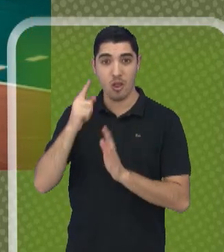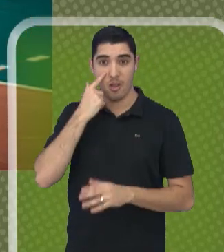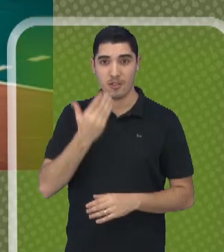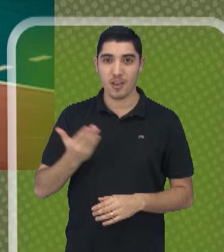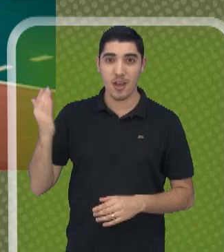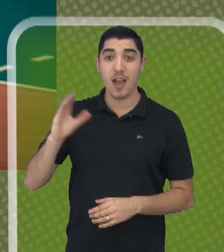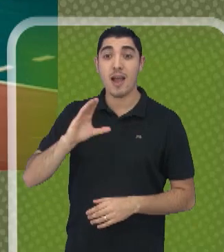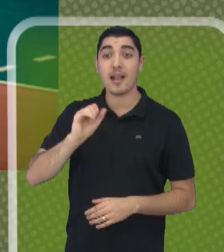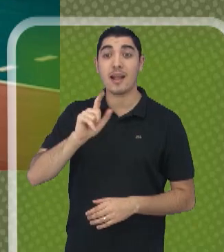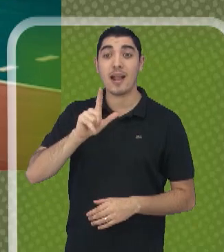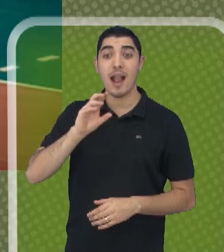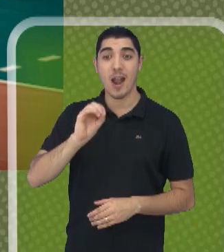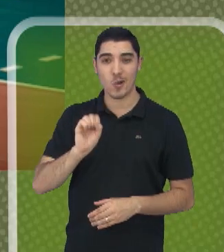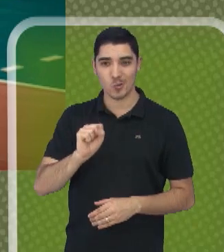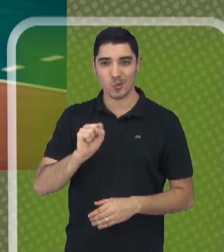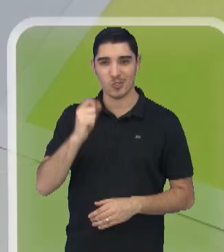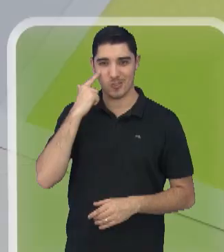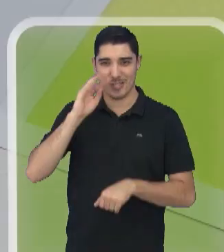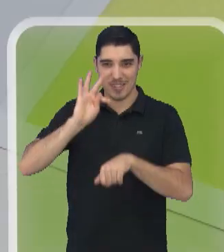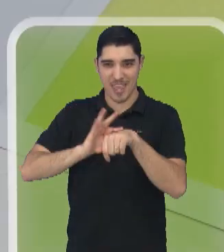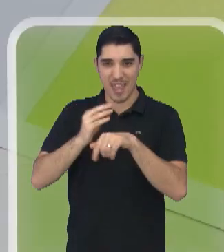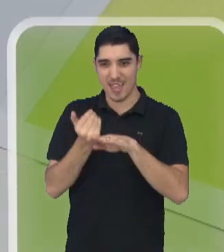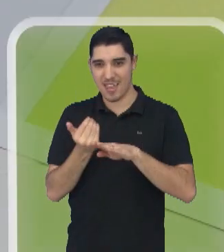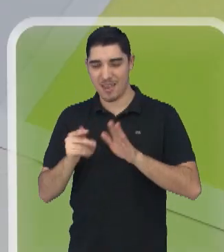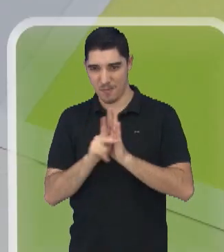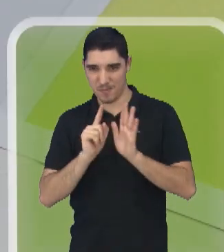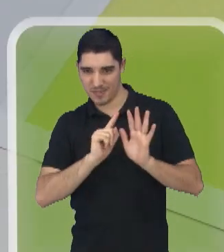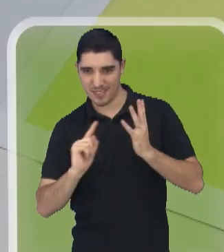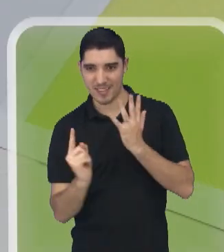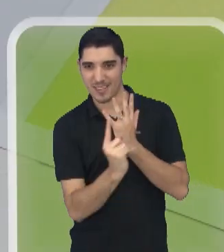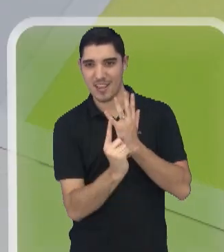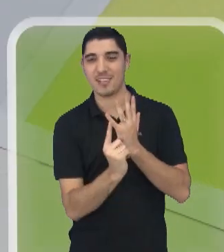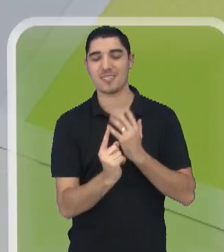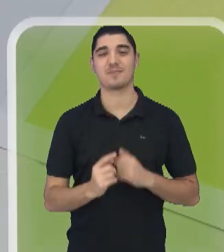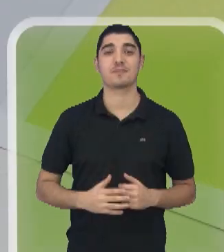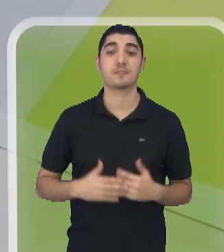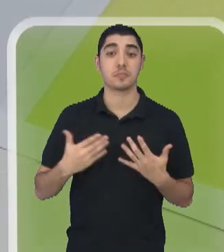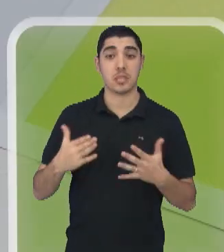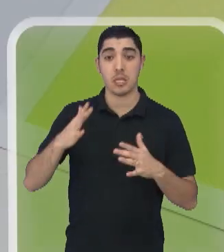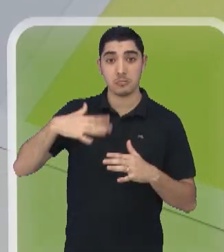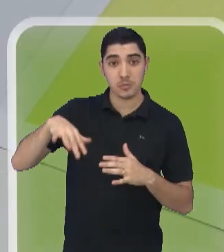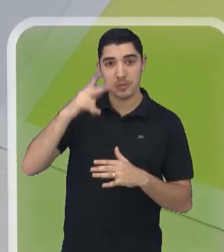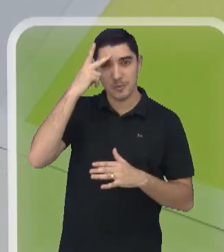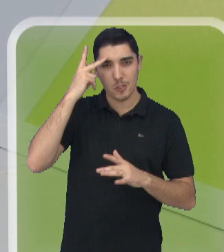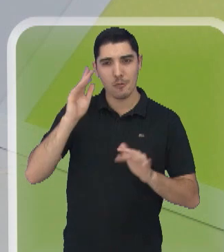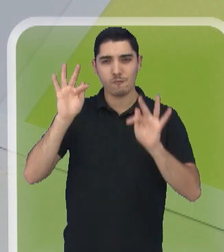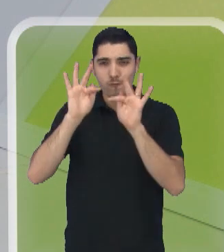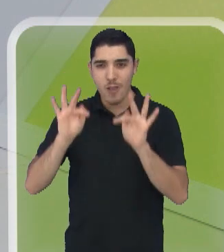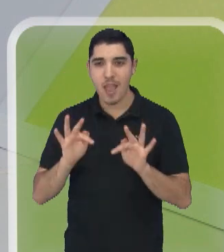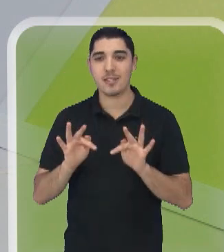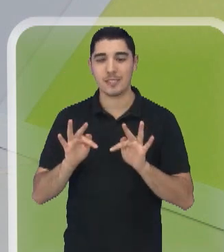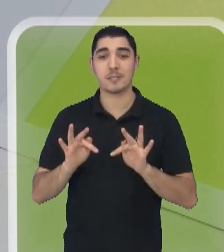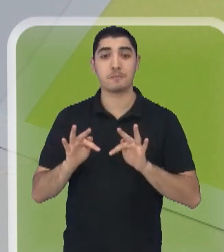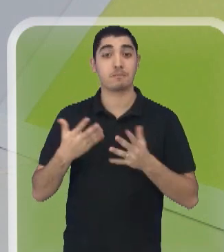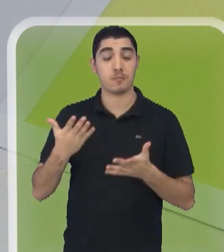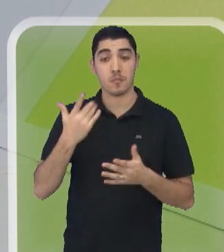atrás. Está feliz ali o Schwank com o resultado. A equipe do São José comemorando bastante. Brunão, vamos fazer o seguinte. Matheus, coloca para a gente